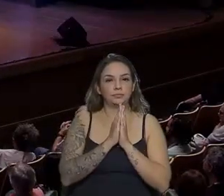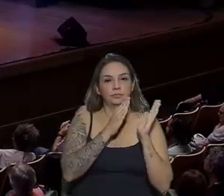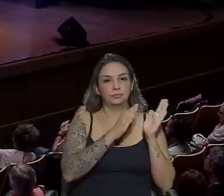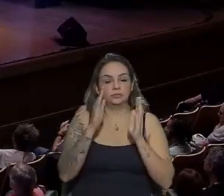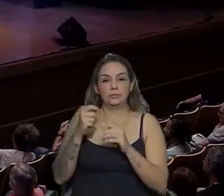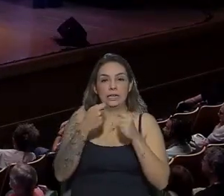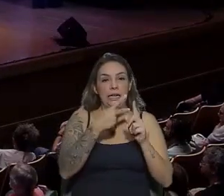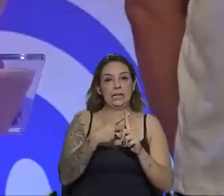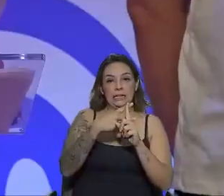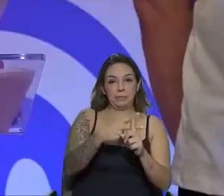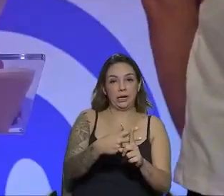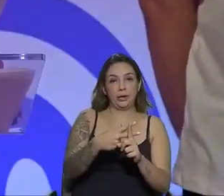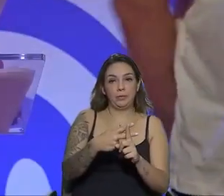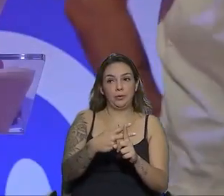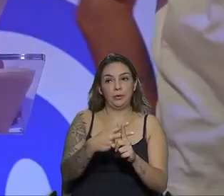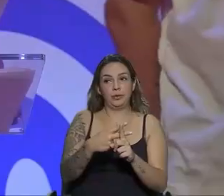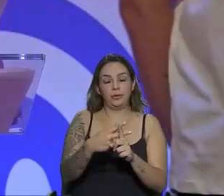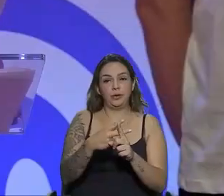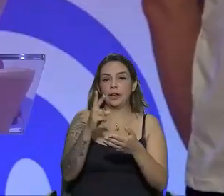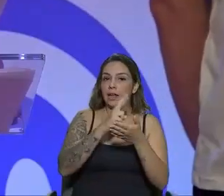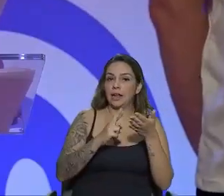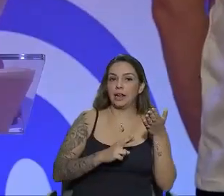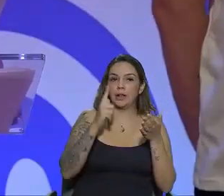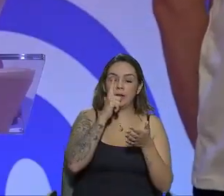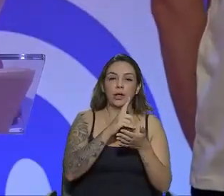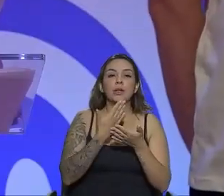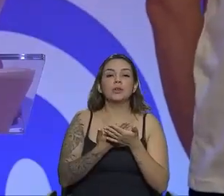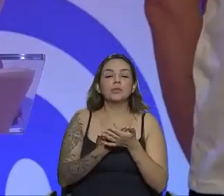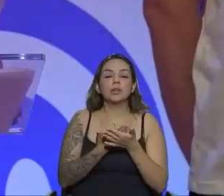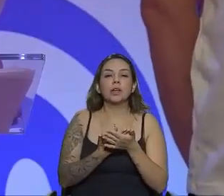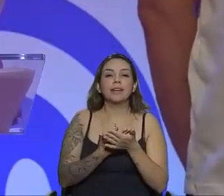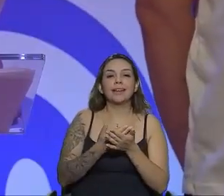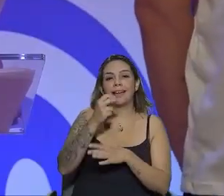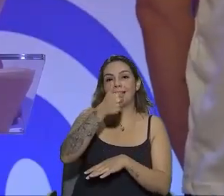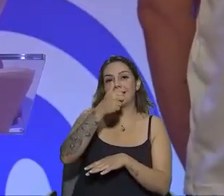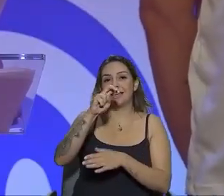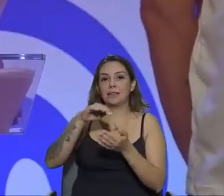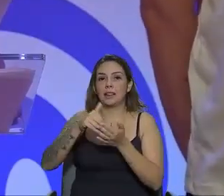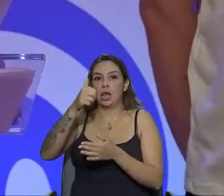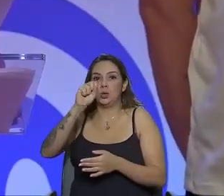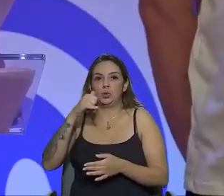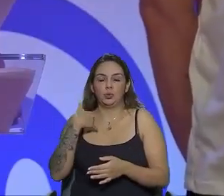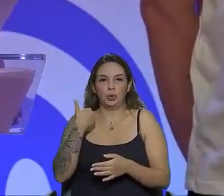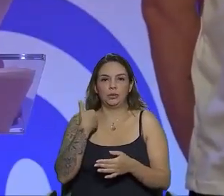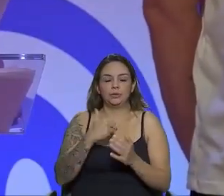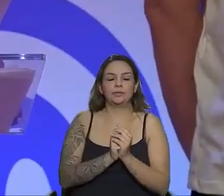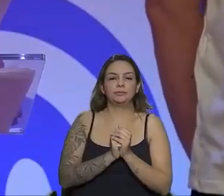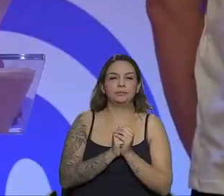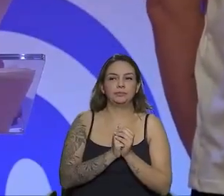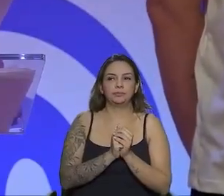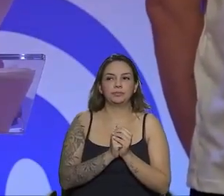passamos para a entrega do prêmio de redação aos vencedores da categoria de estudantes de 15 a 18 anos.